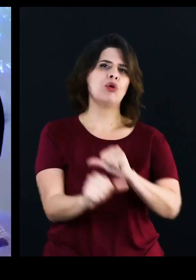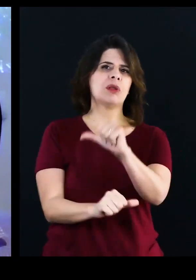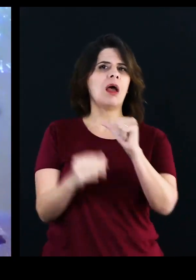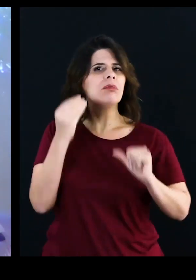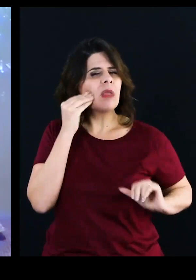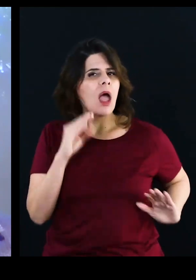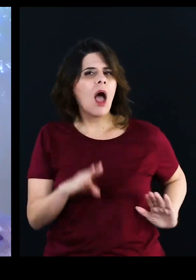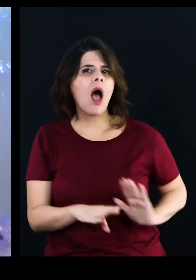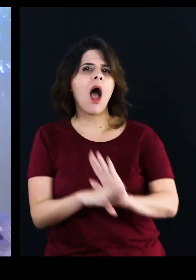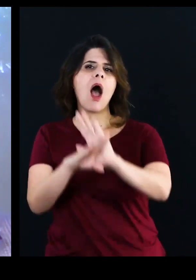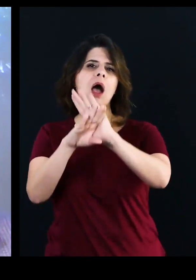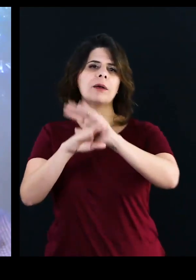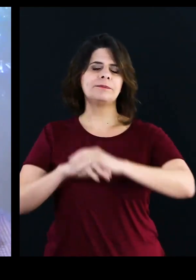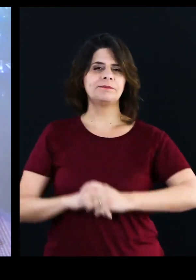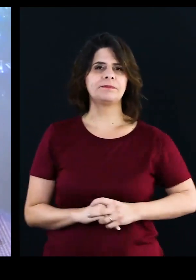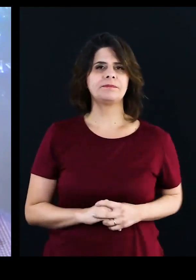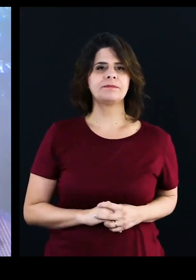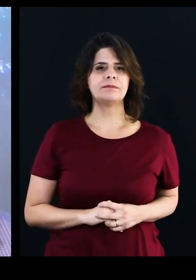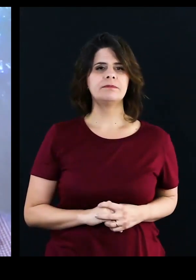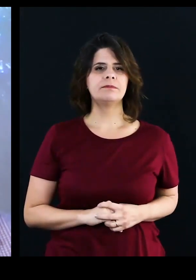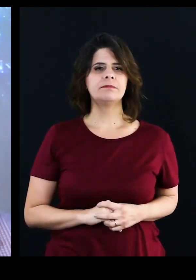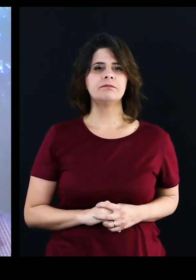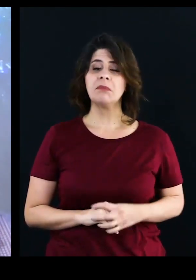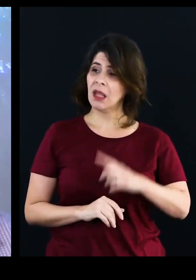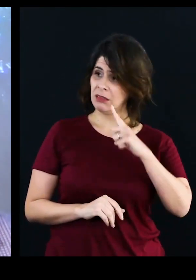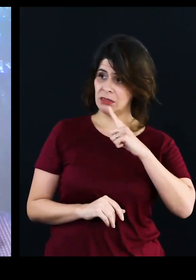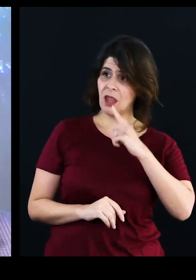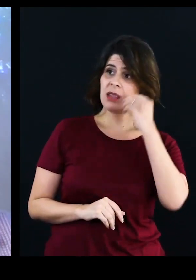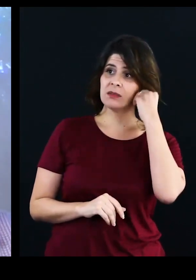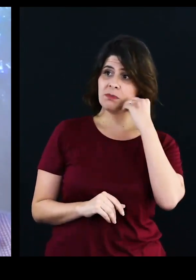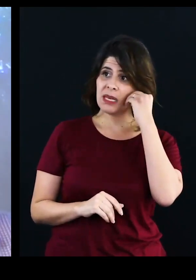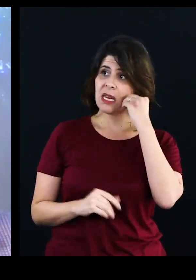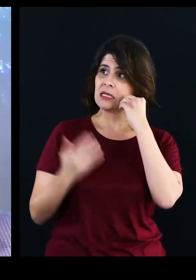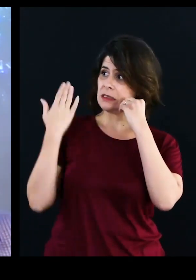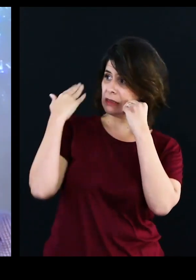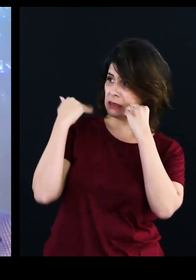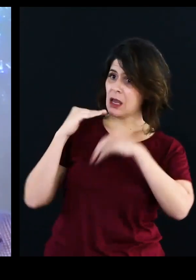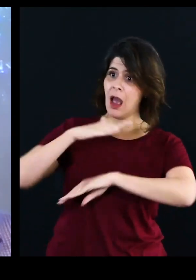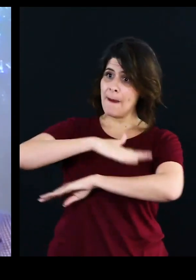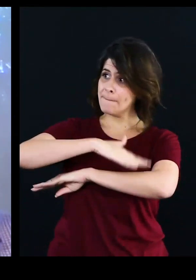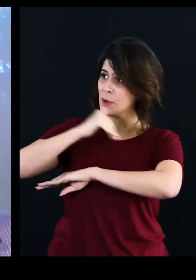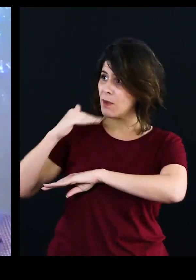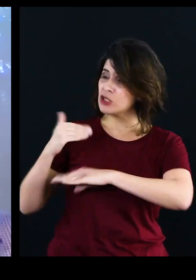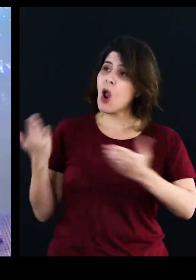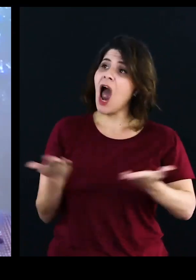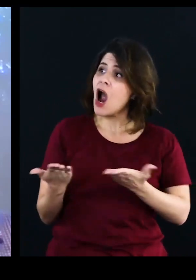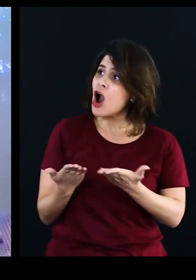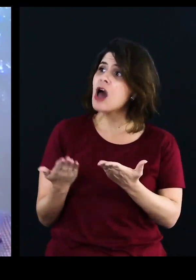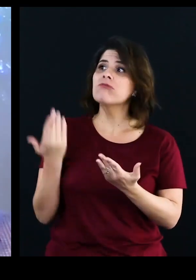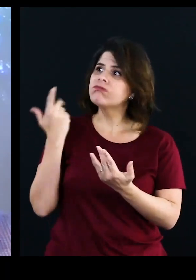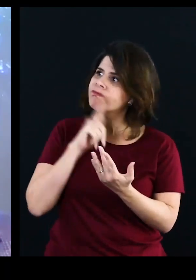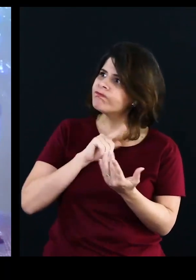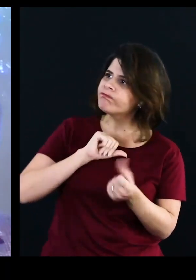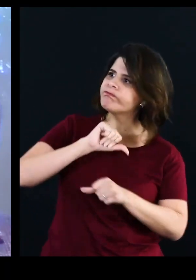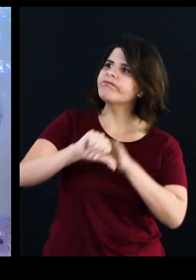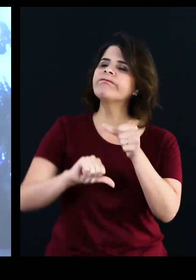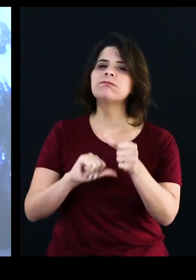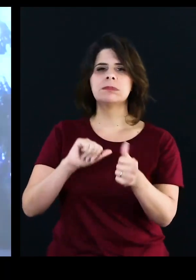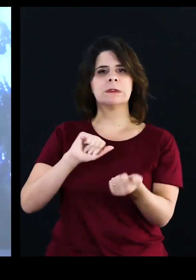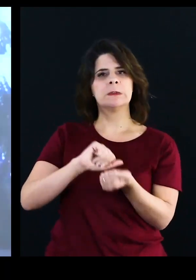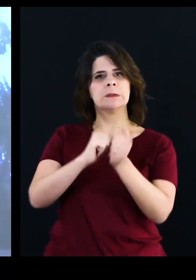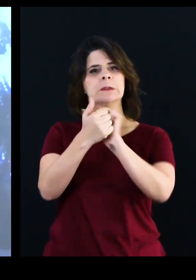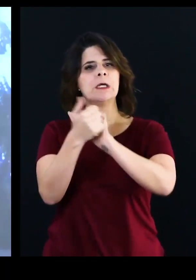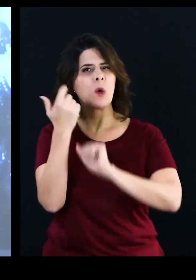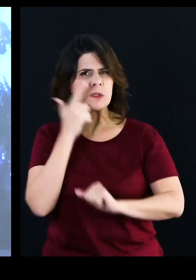reparar. Tem alguma experiência de Brumadinho que você está usando hoje, Hugo? Algo que você aprendeu com Brumadinho que você está usando no dia de